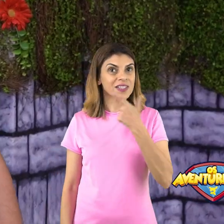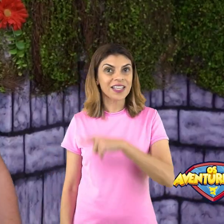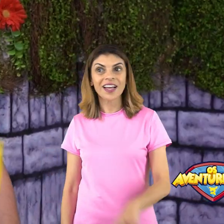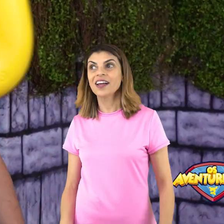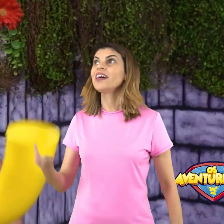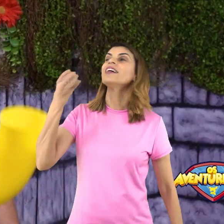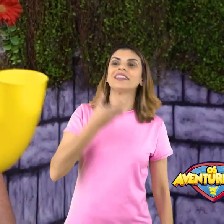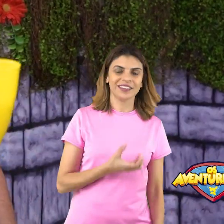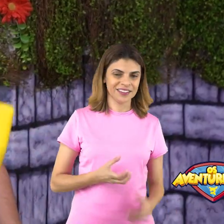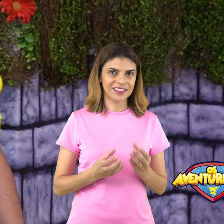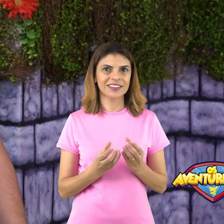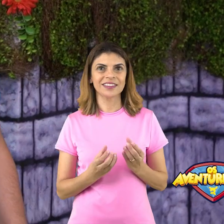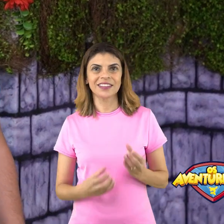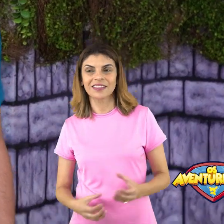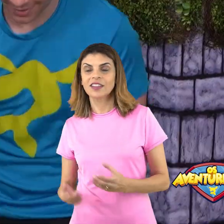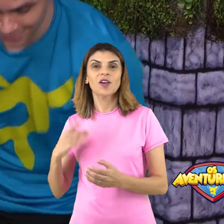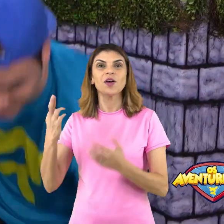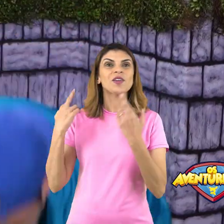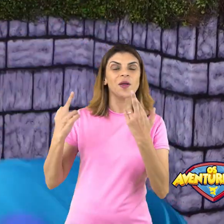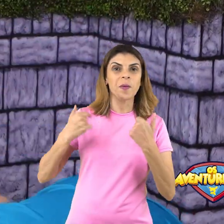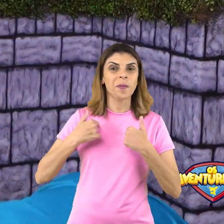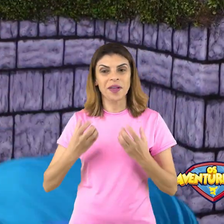Ó! Cadê minha torcida?